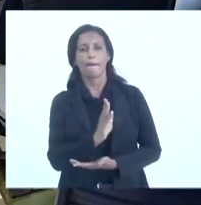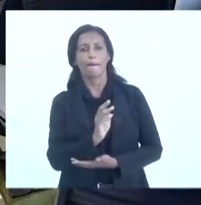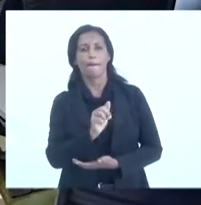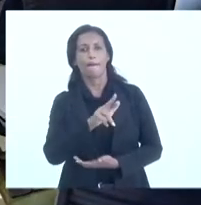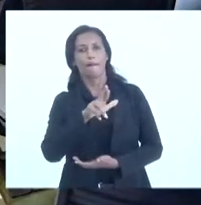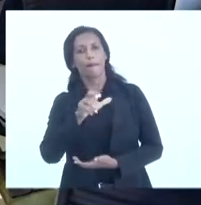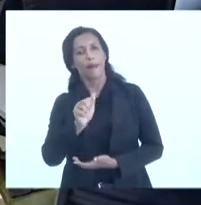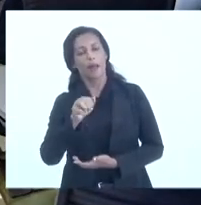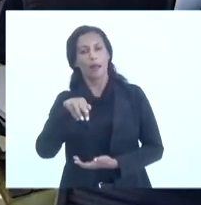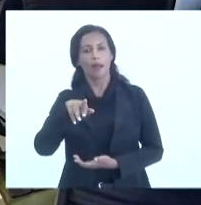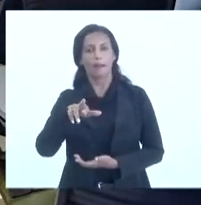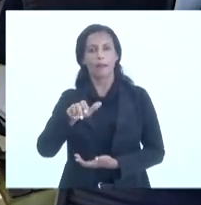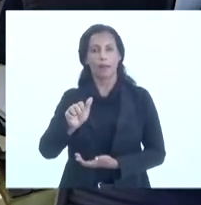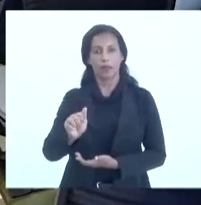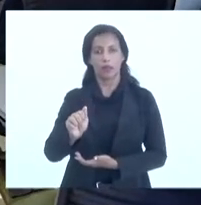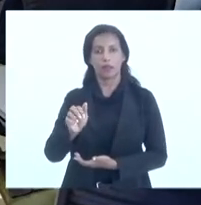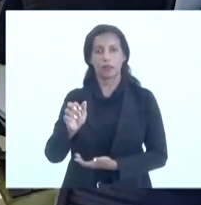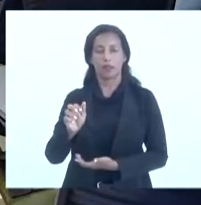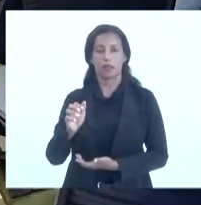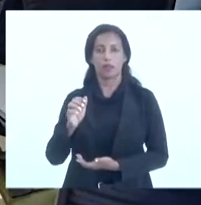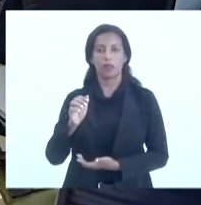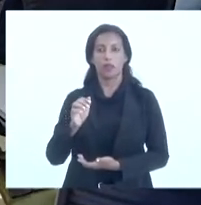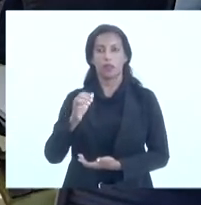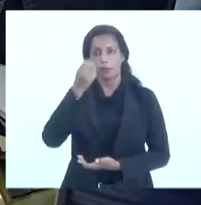Mansa, Rodrigo W., por favor.